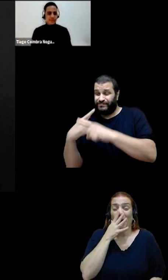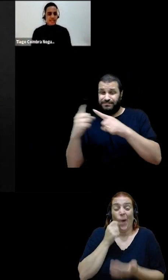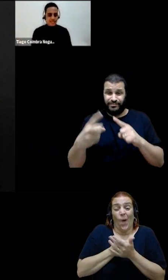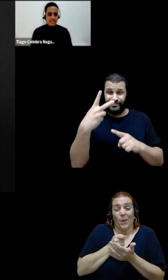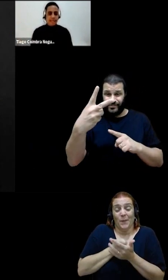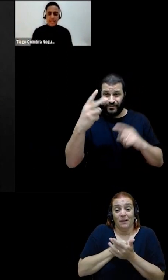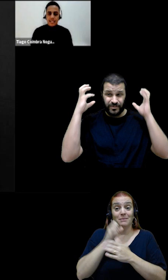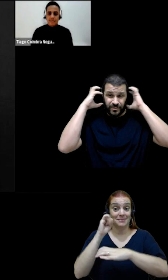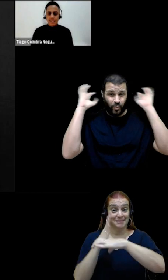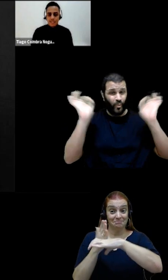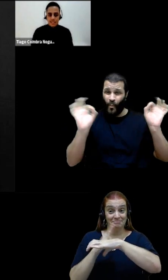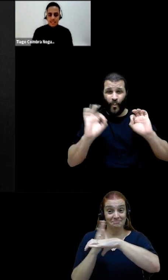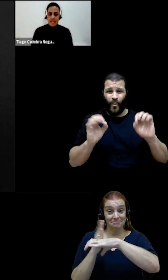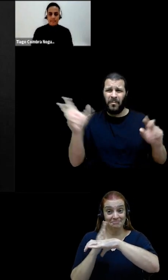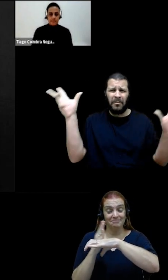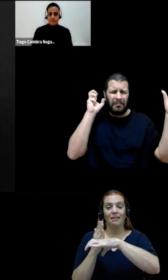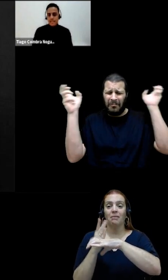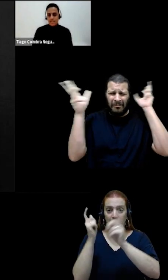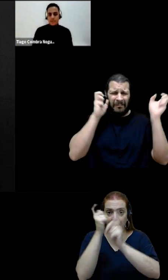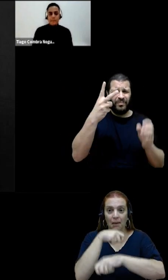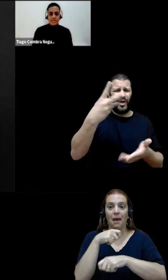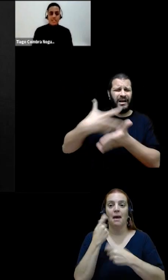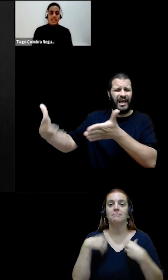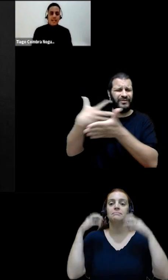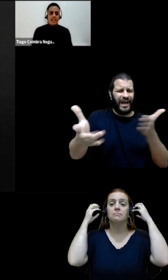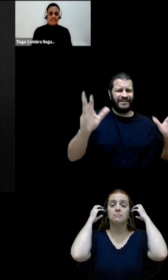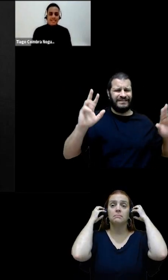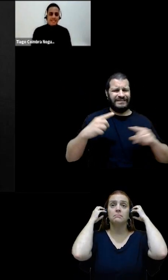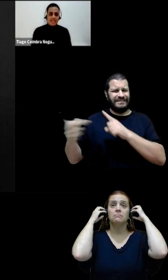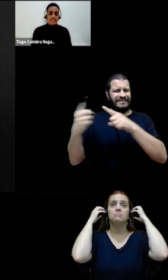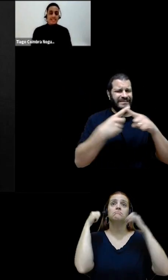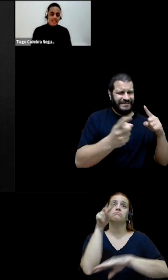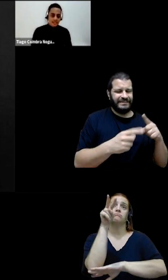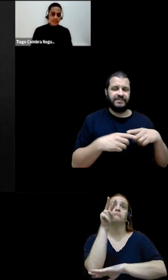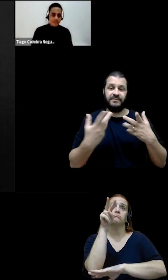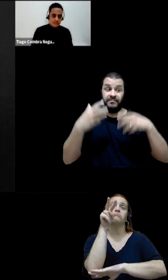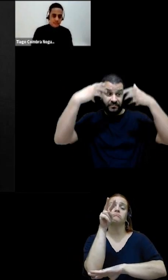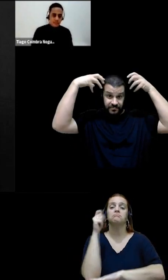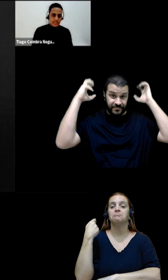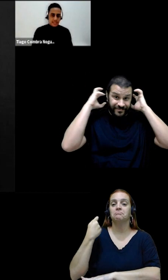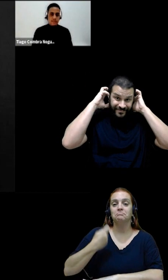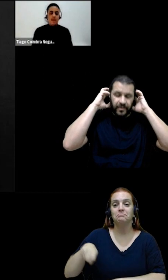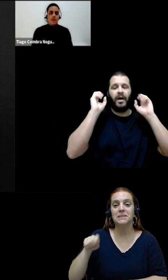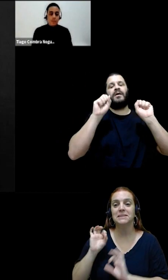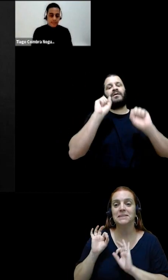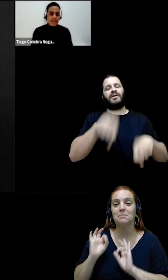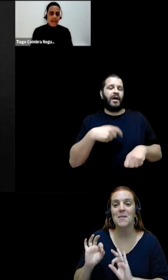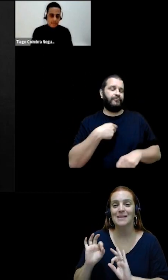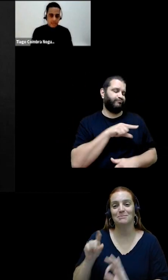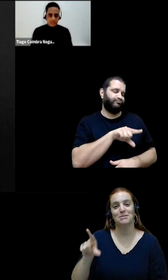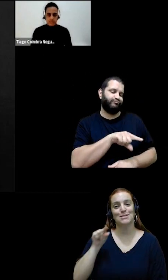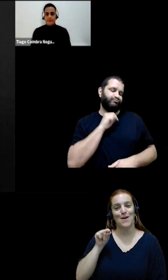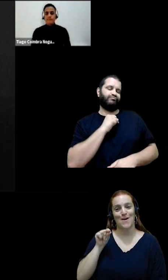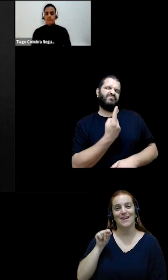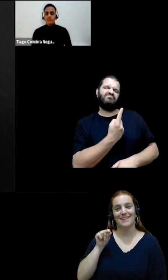Quando acontece na cabine, você tem a possibilidade de somente quem necessita do serviço de interpretação optar